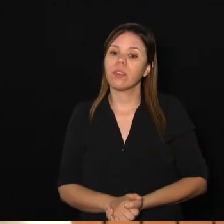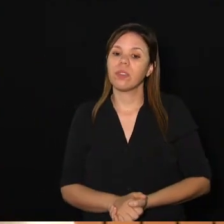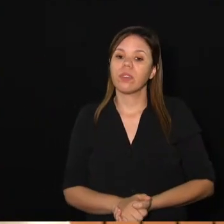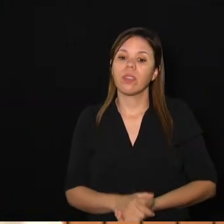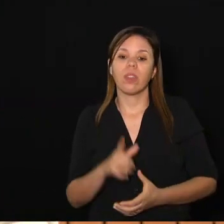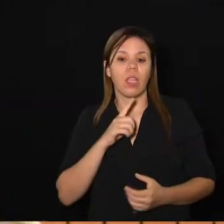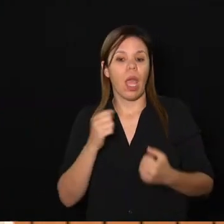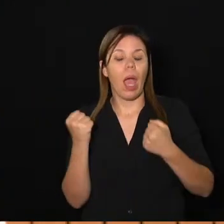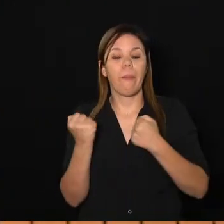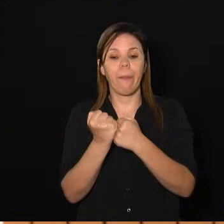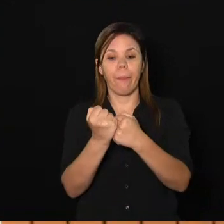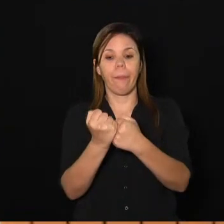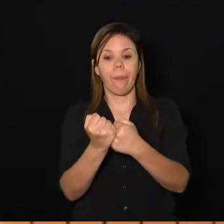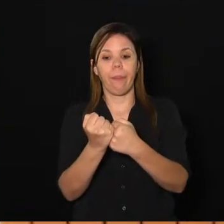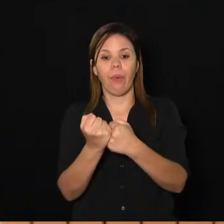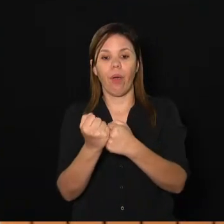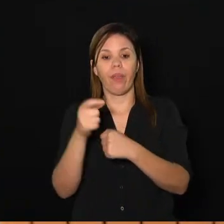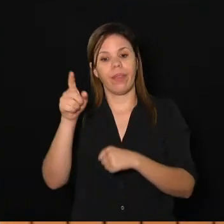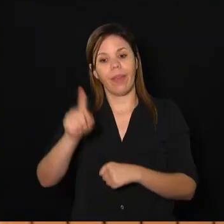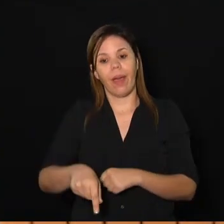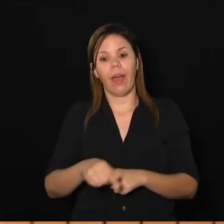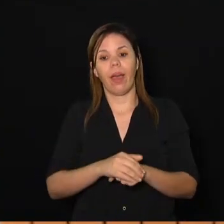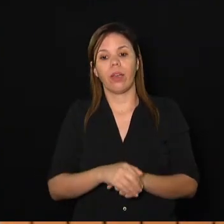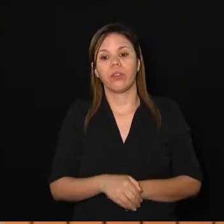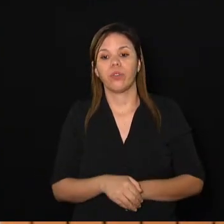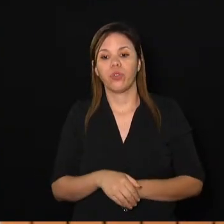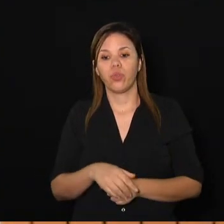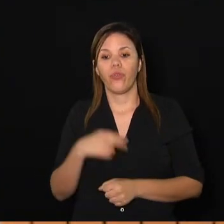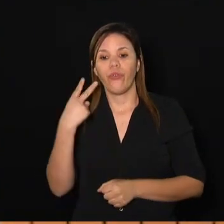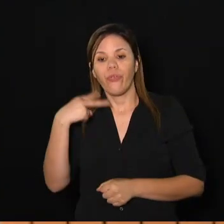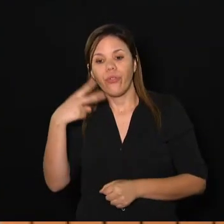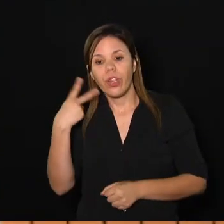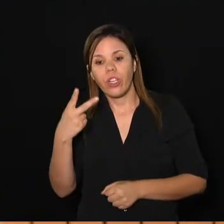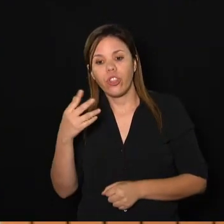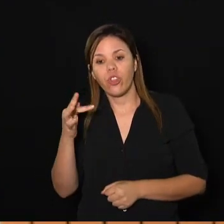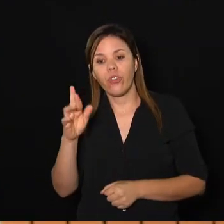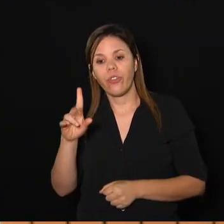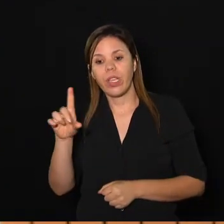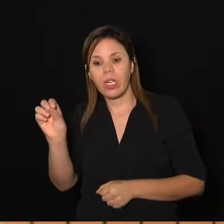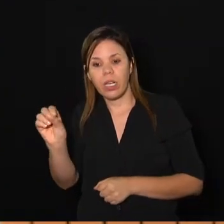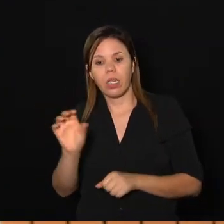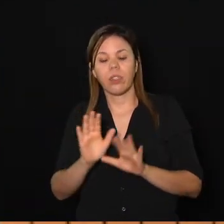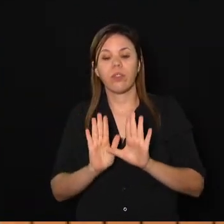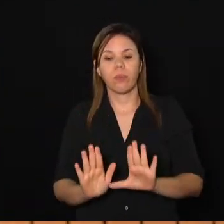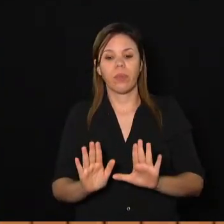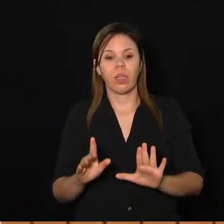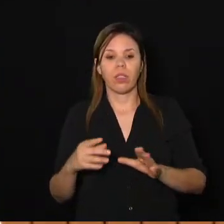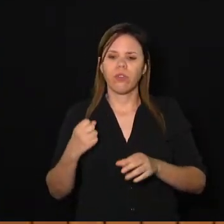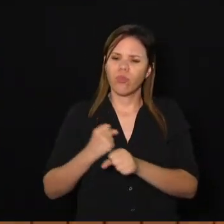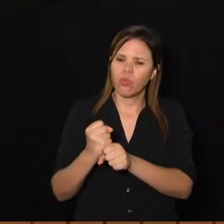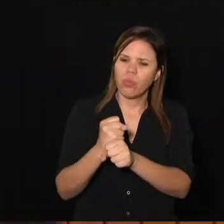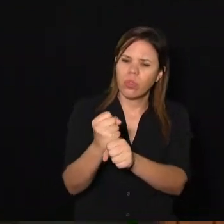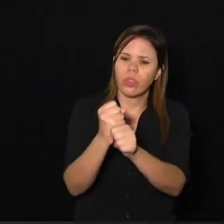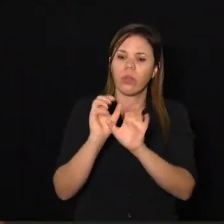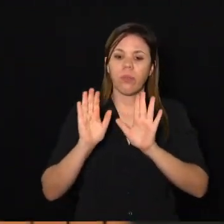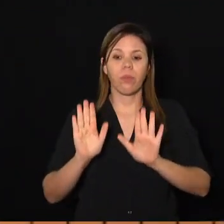apoiado o Bispo em todos esses anos mas também porque Campinas